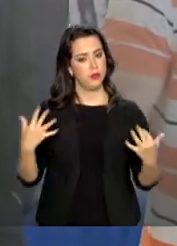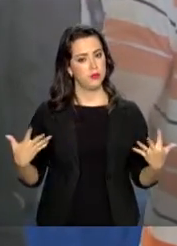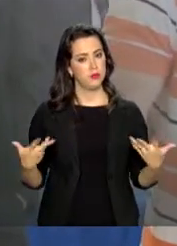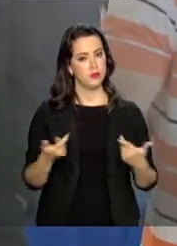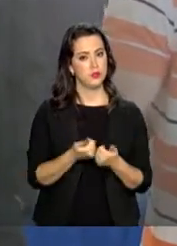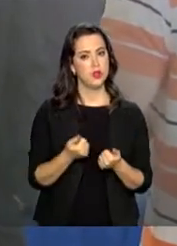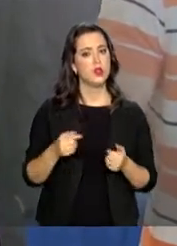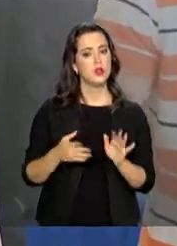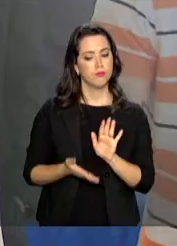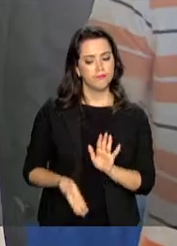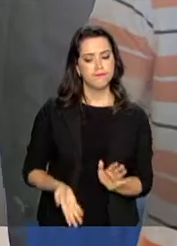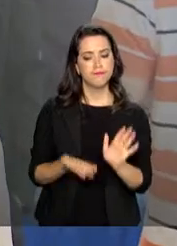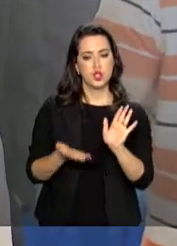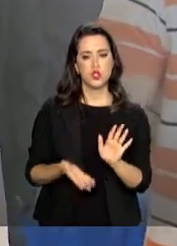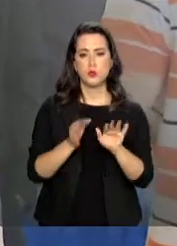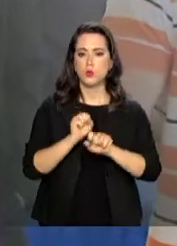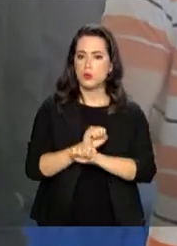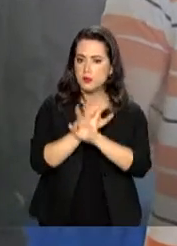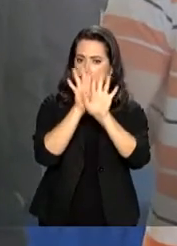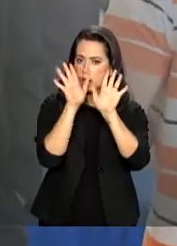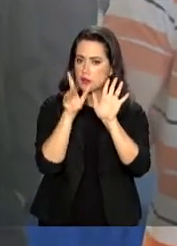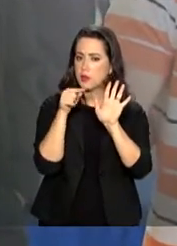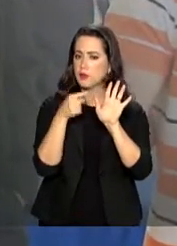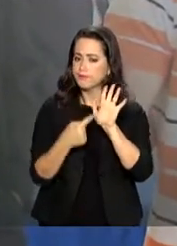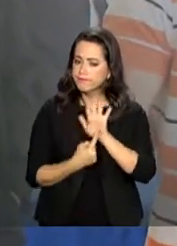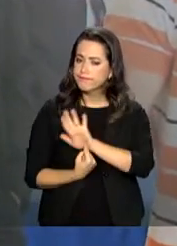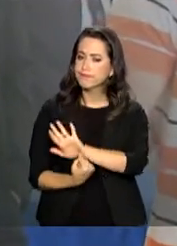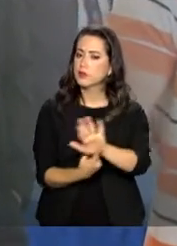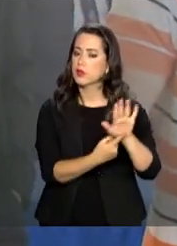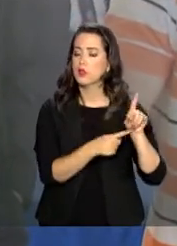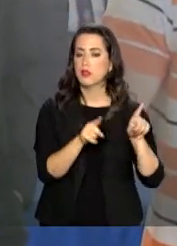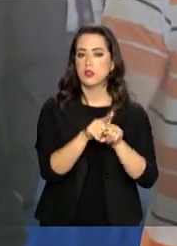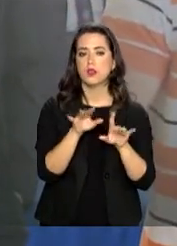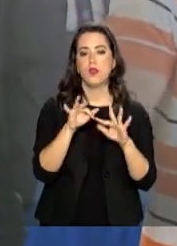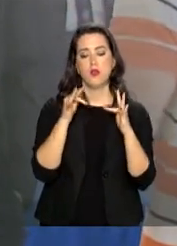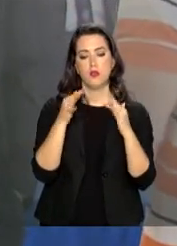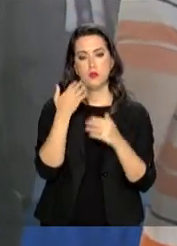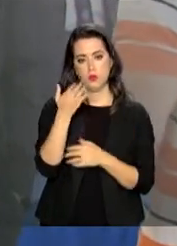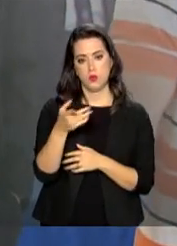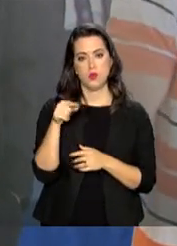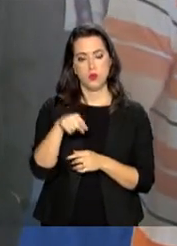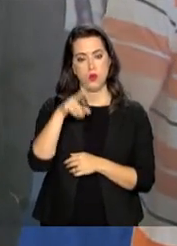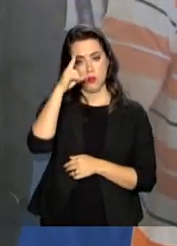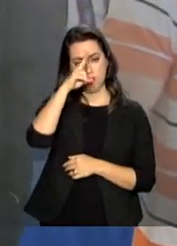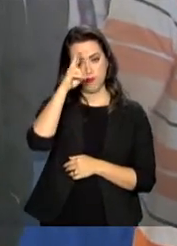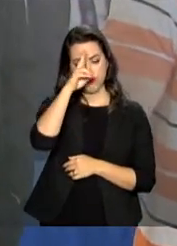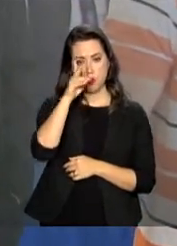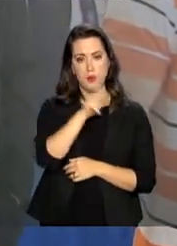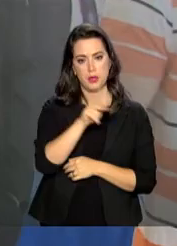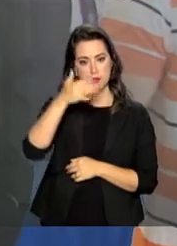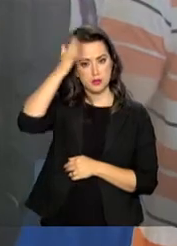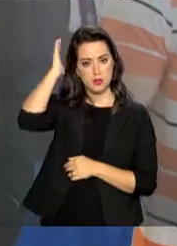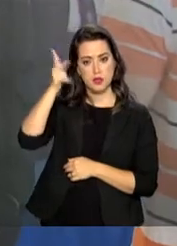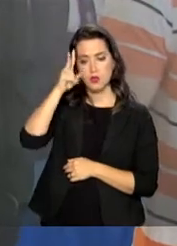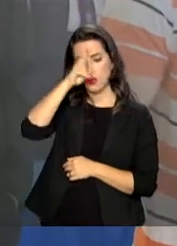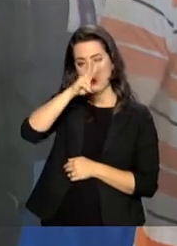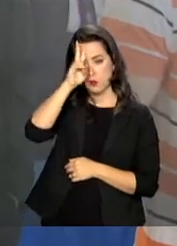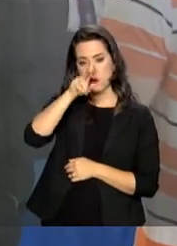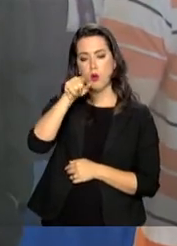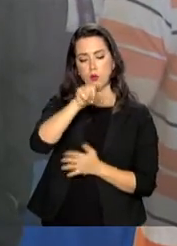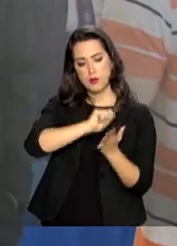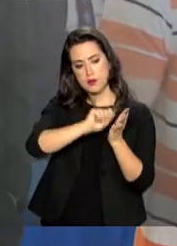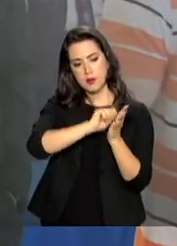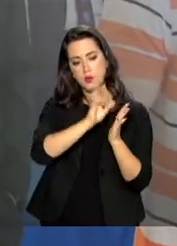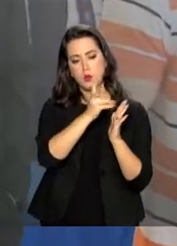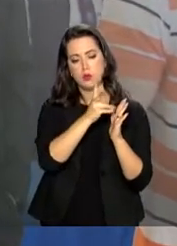inovação na abertura do fórum nacional de controle temer lembrou do ato e disse que já foram registrados avanços ele